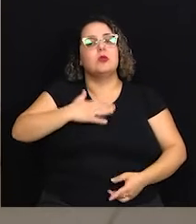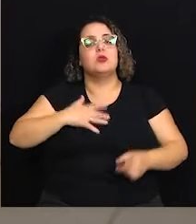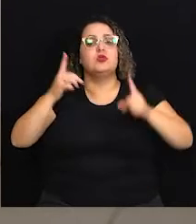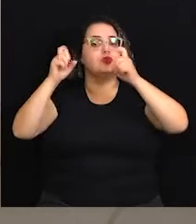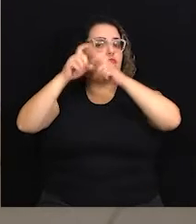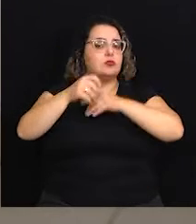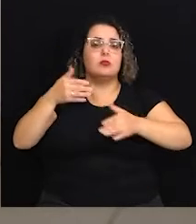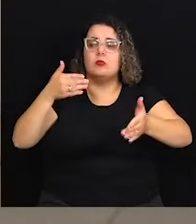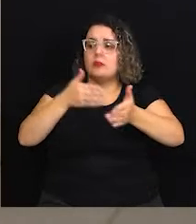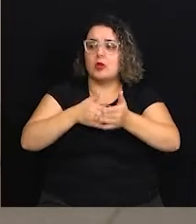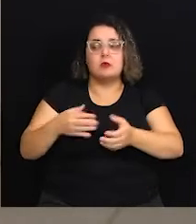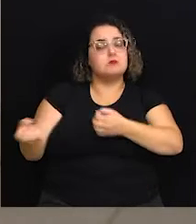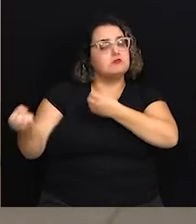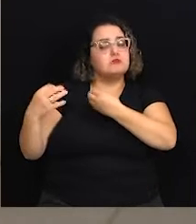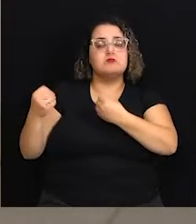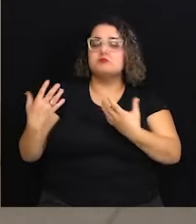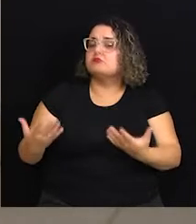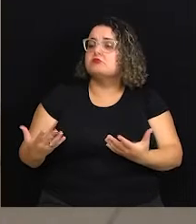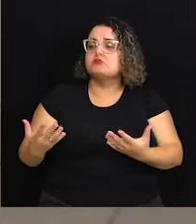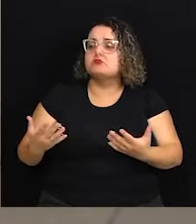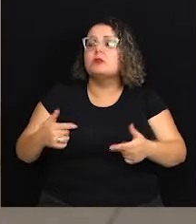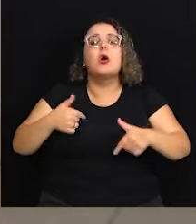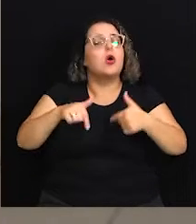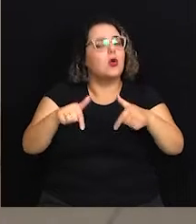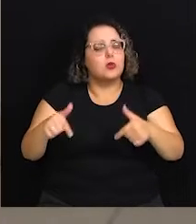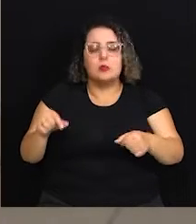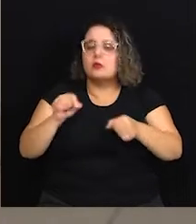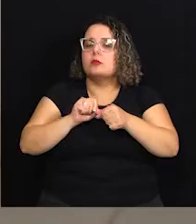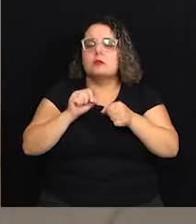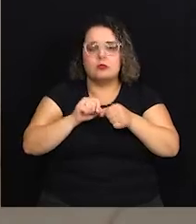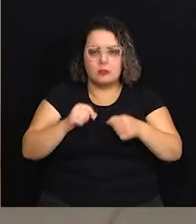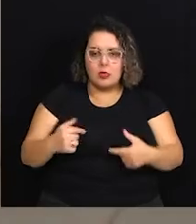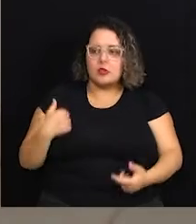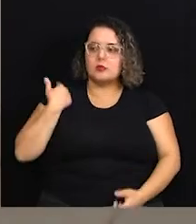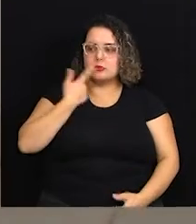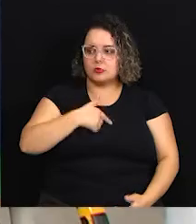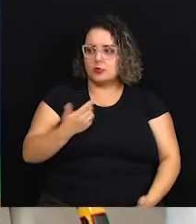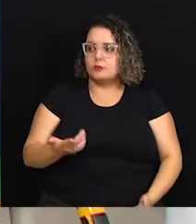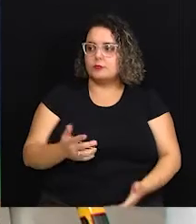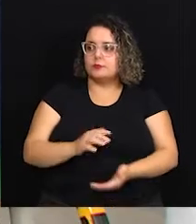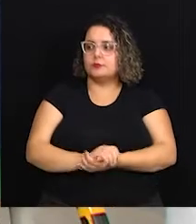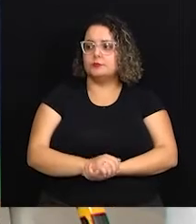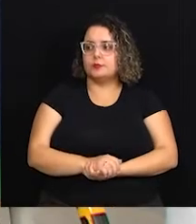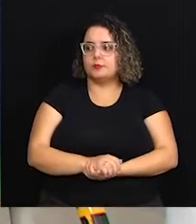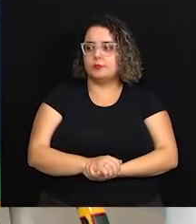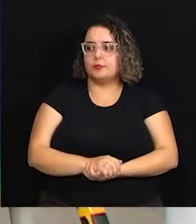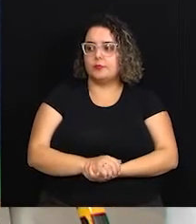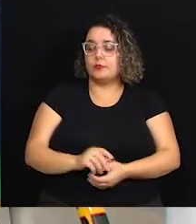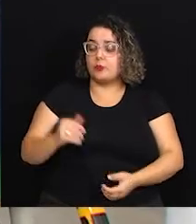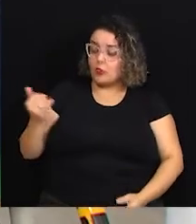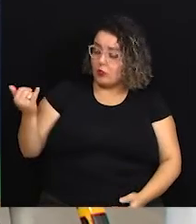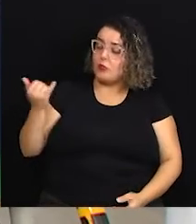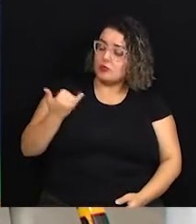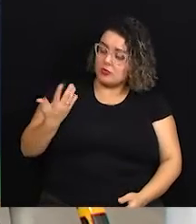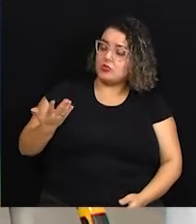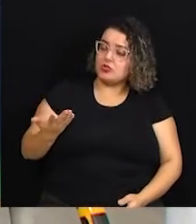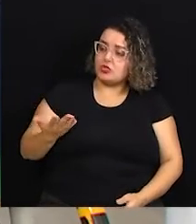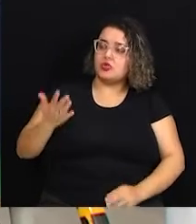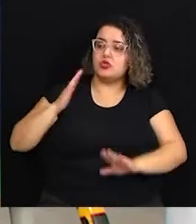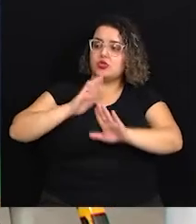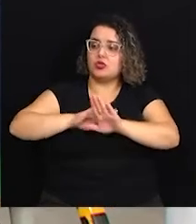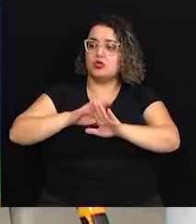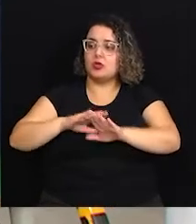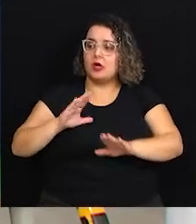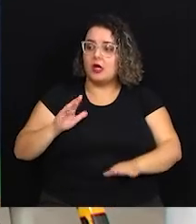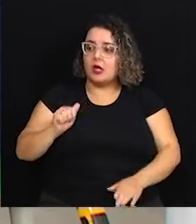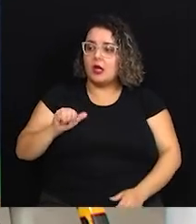me ensinaram. Então, isso é um trabalho que elas fazem muito com a gente. Você diria que as atividades aqui no